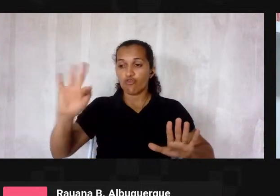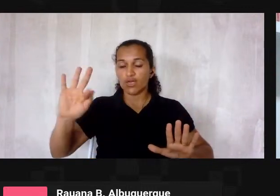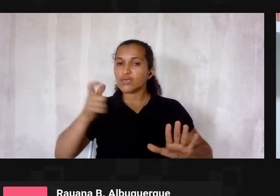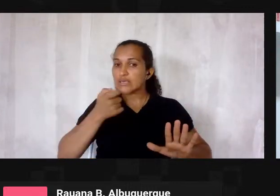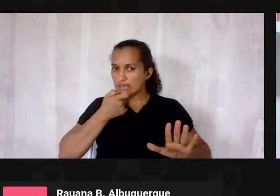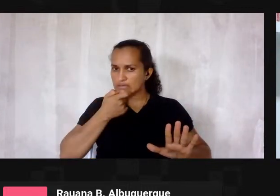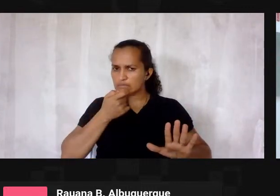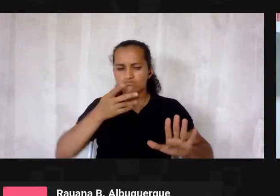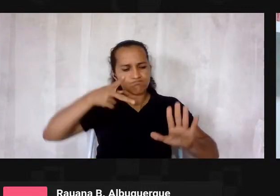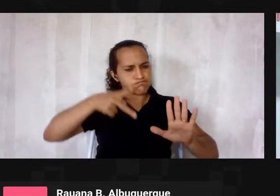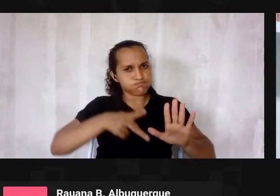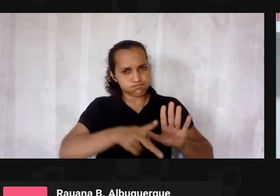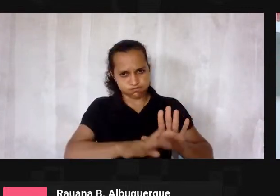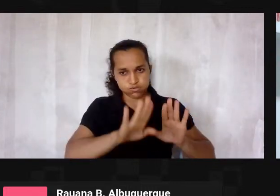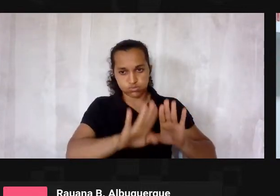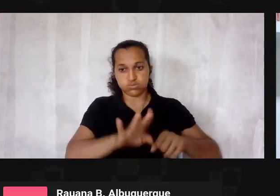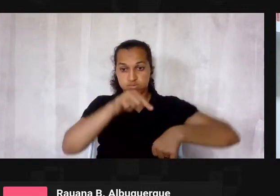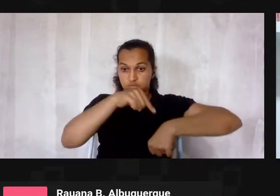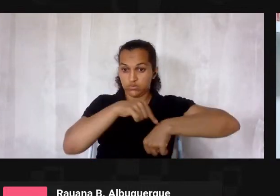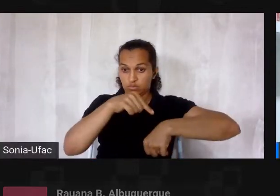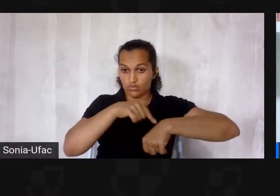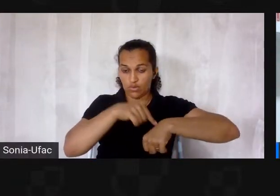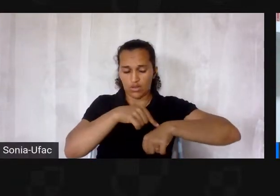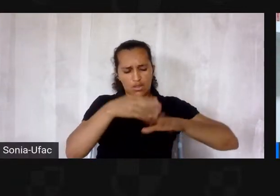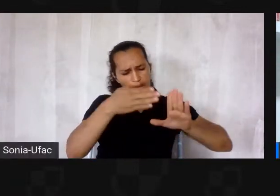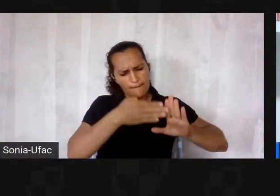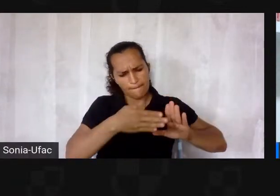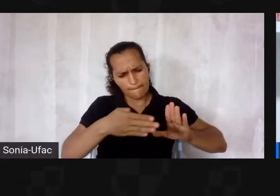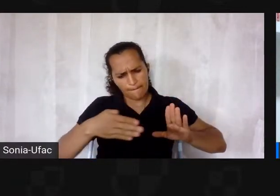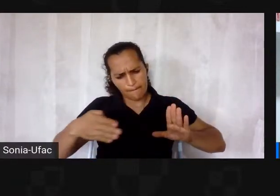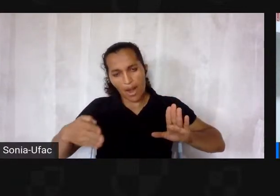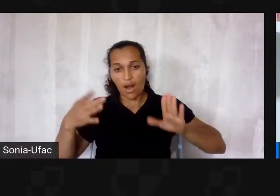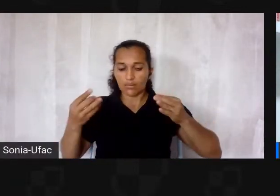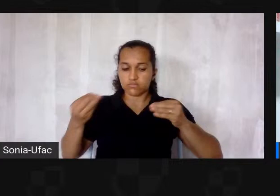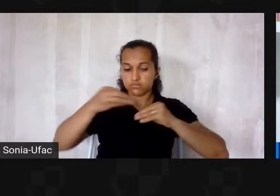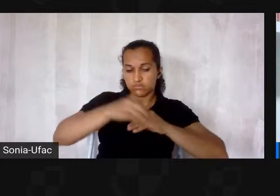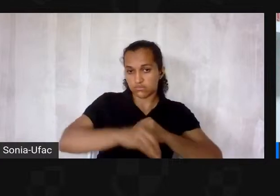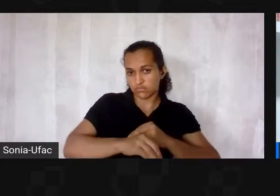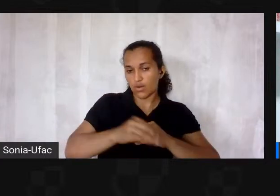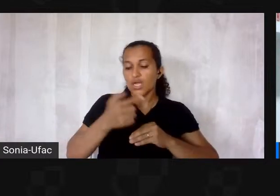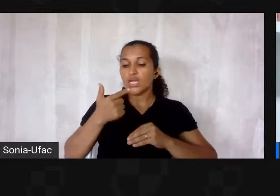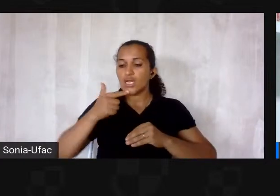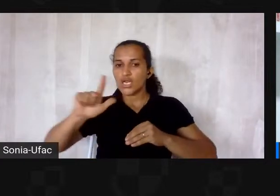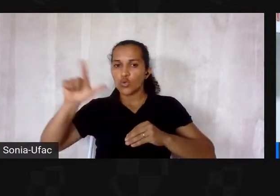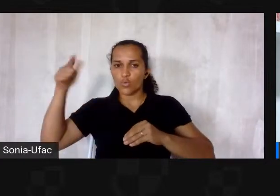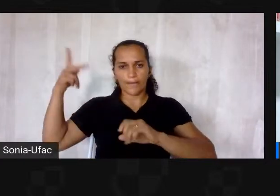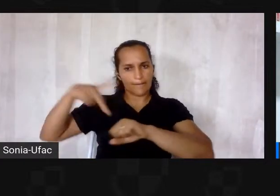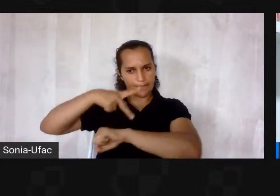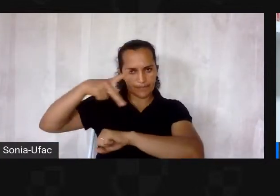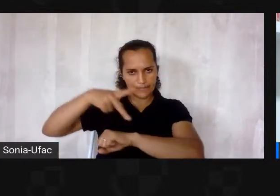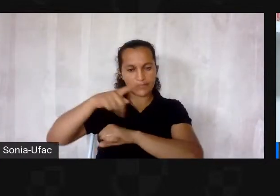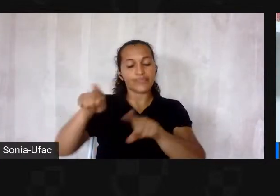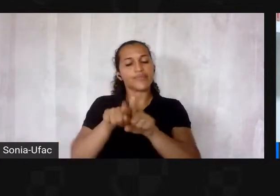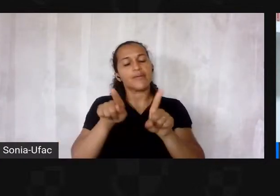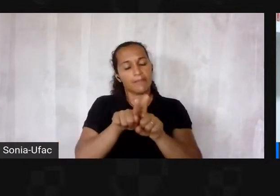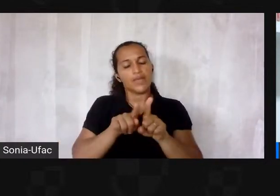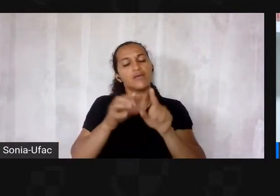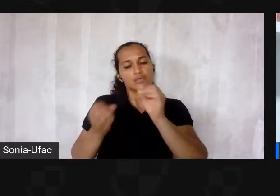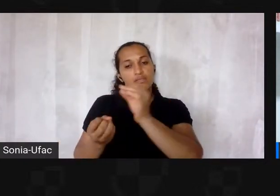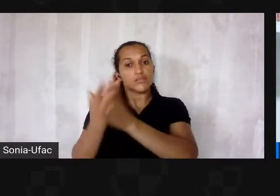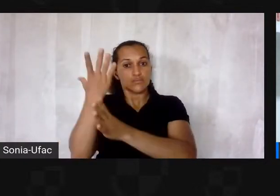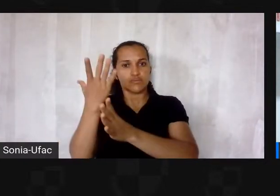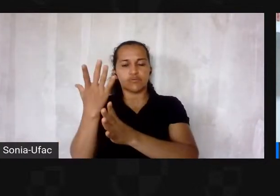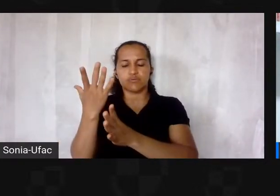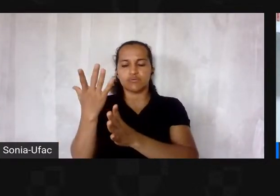aumento da carga horária para garantir o espaço da língua estrangeira. Em contrapartida, são criadas as licenciaturas únicas, português,